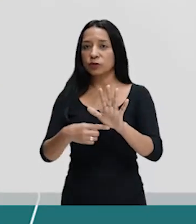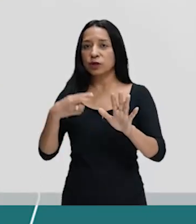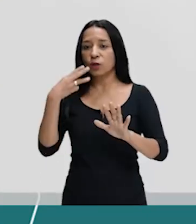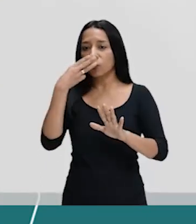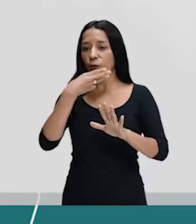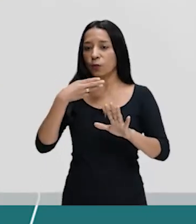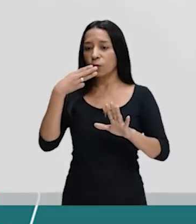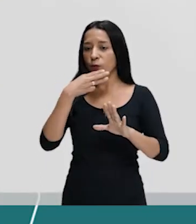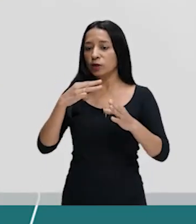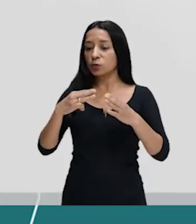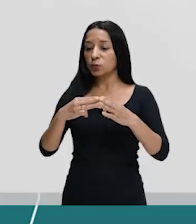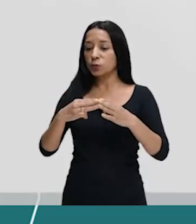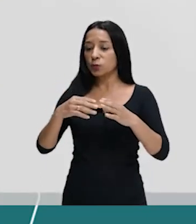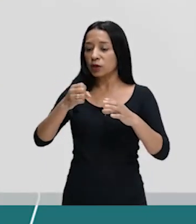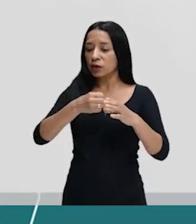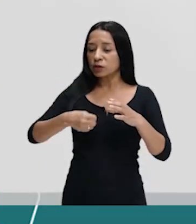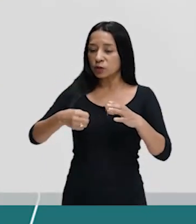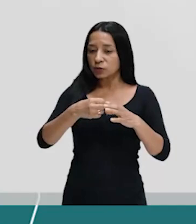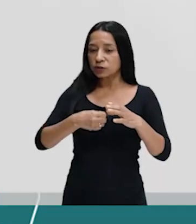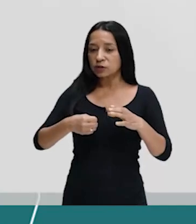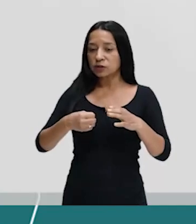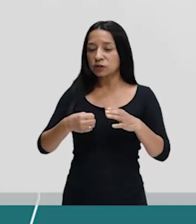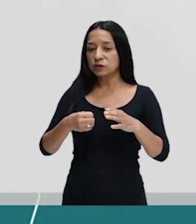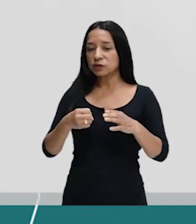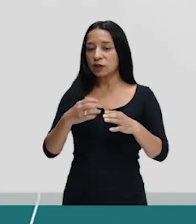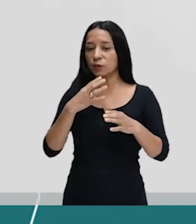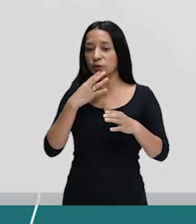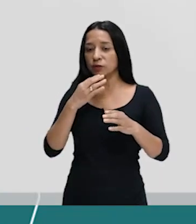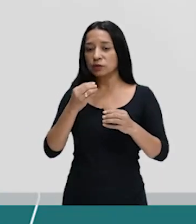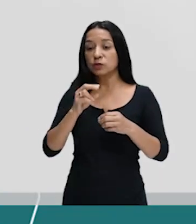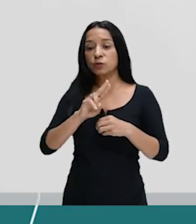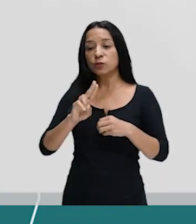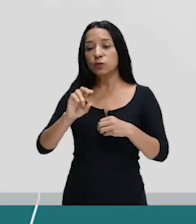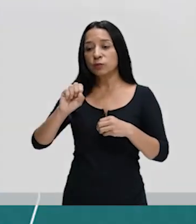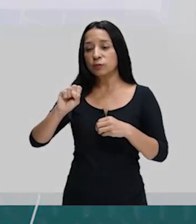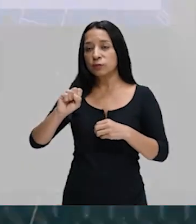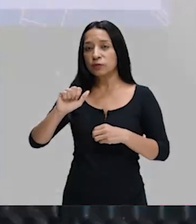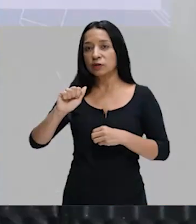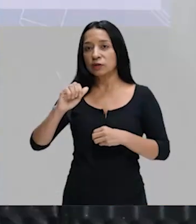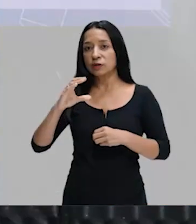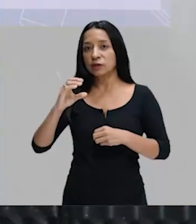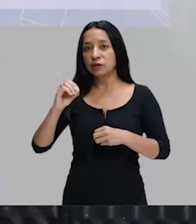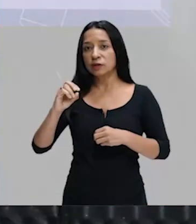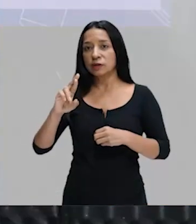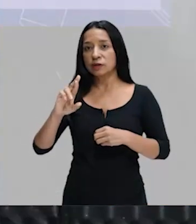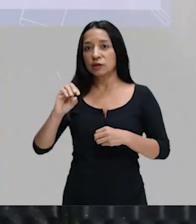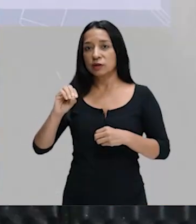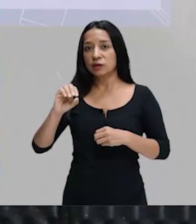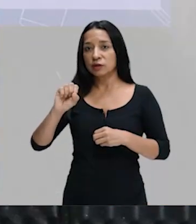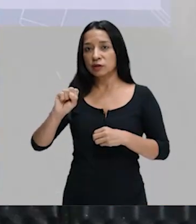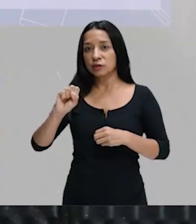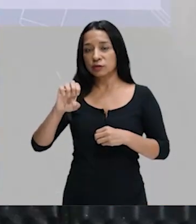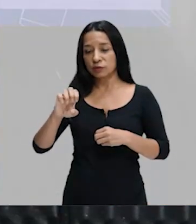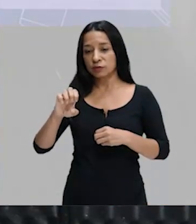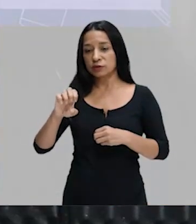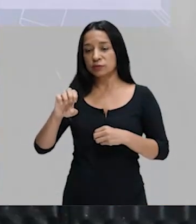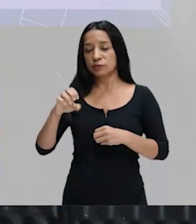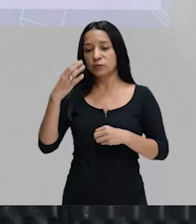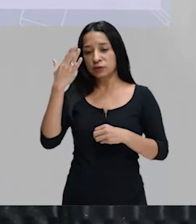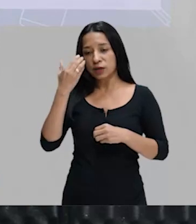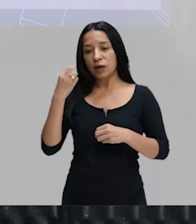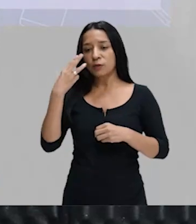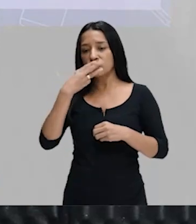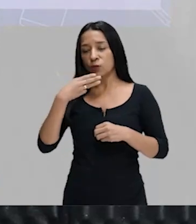cozinha, que é conhecido como sacarose, né? A gente sabe que o açúcar de cozinha, que é chamado